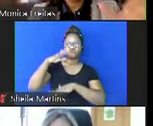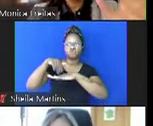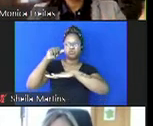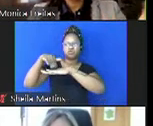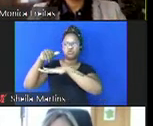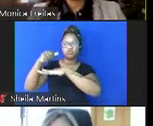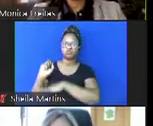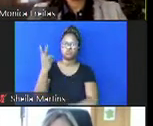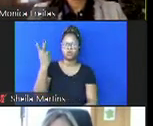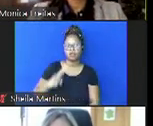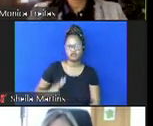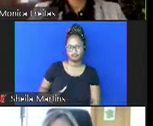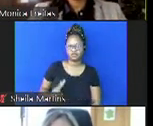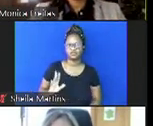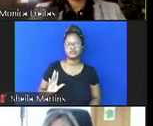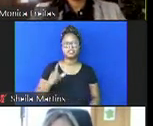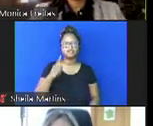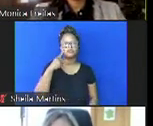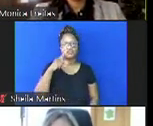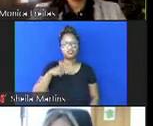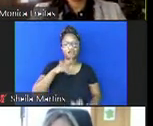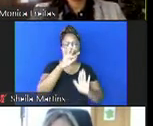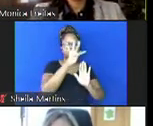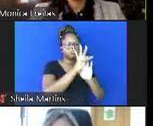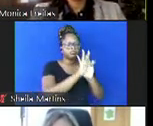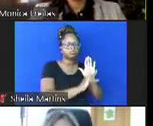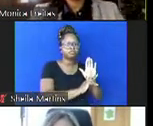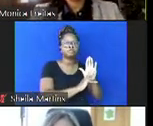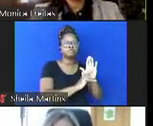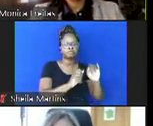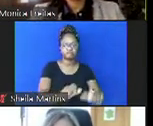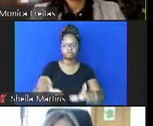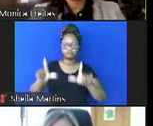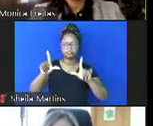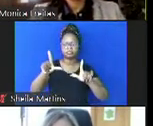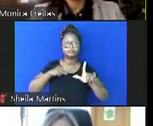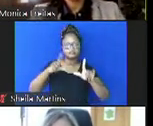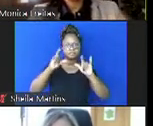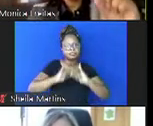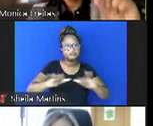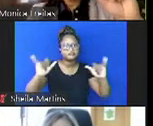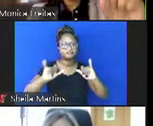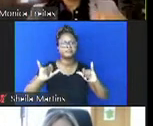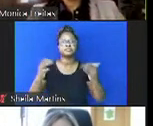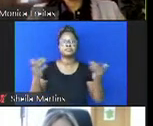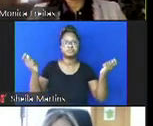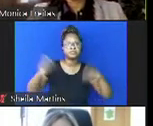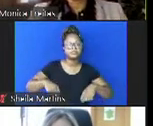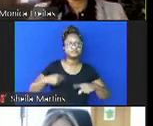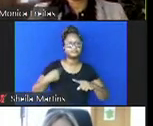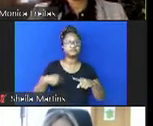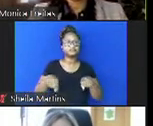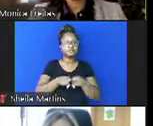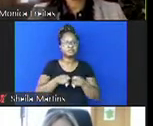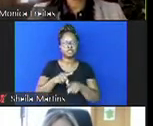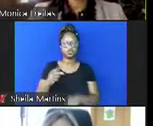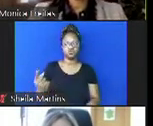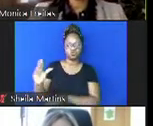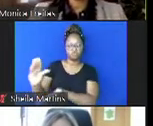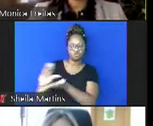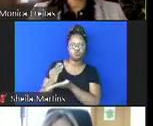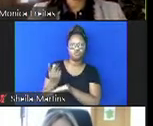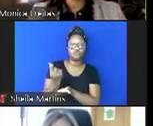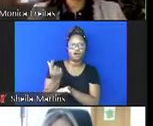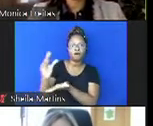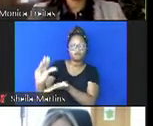lá a ficha de inscrição, vocês poderão se inscrever diretamente pela página da Fundação. E o valor do auxílio seriam